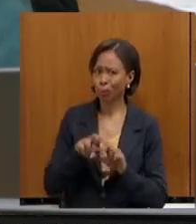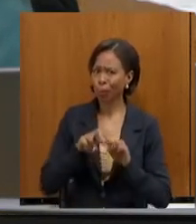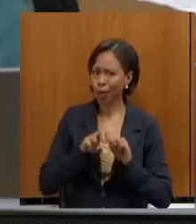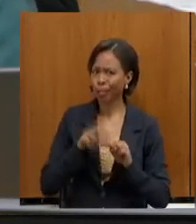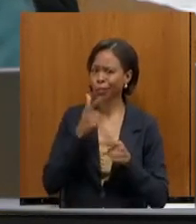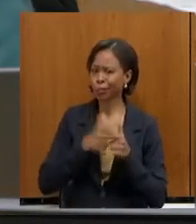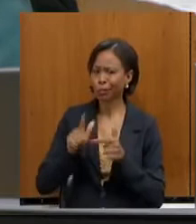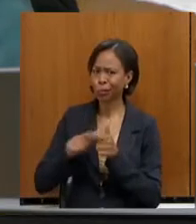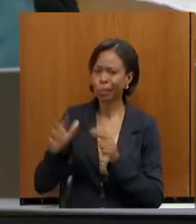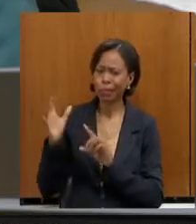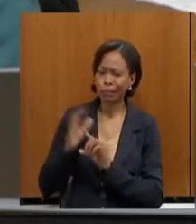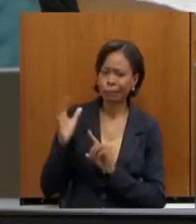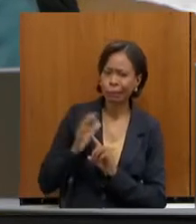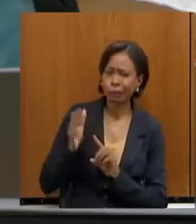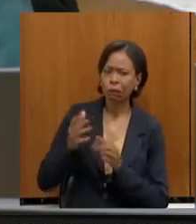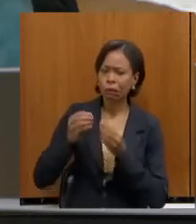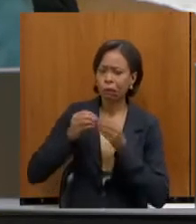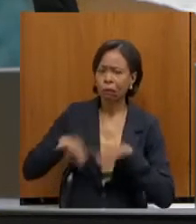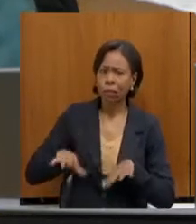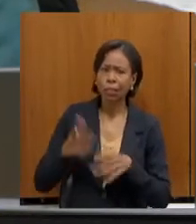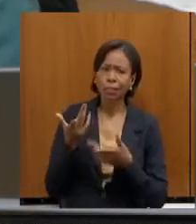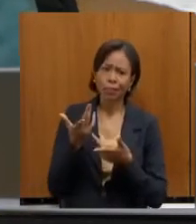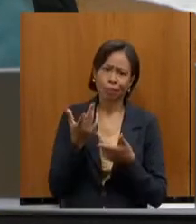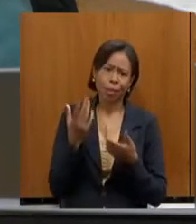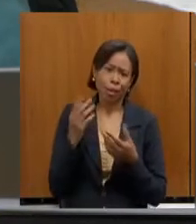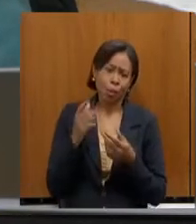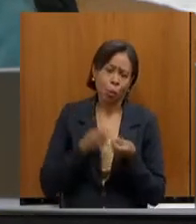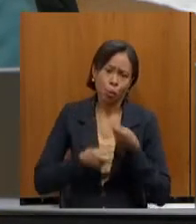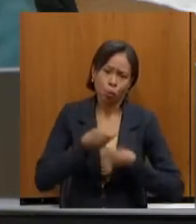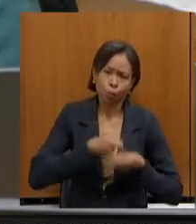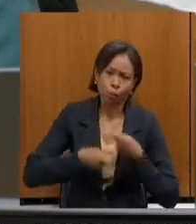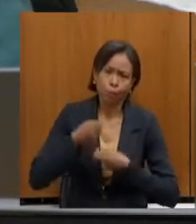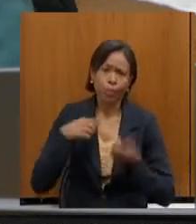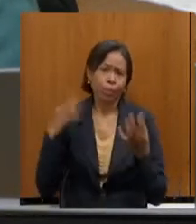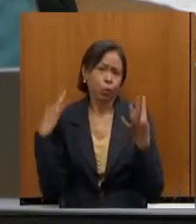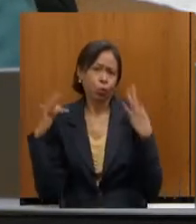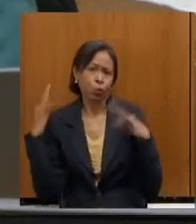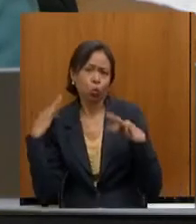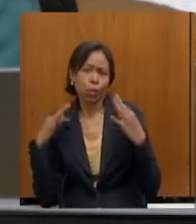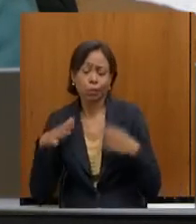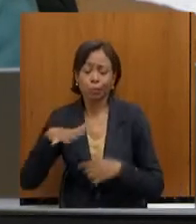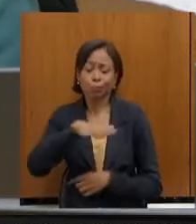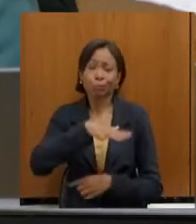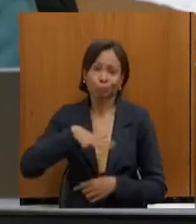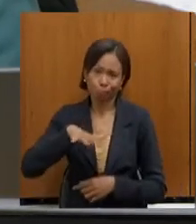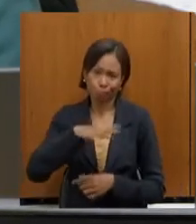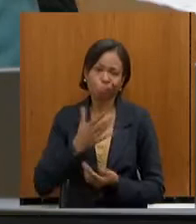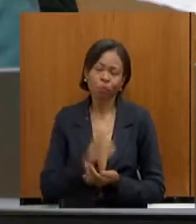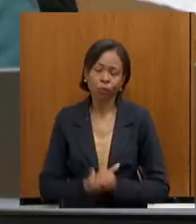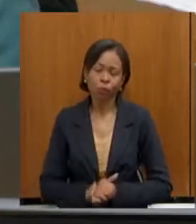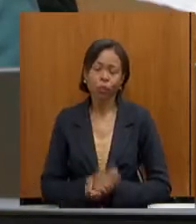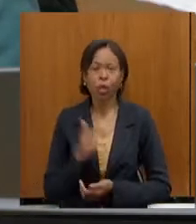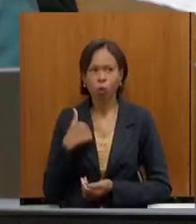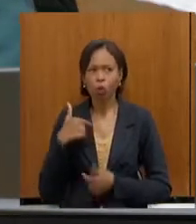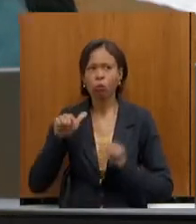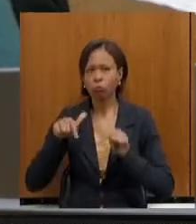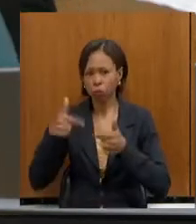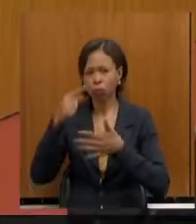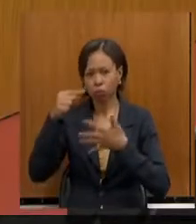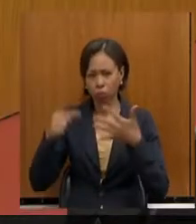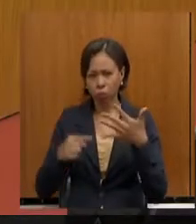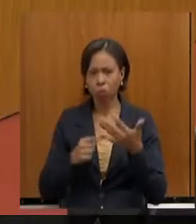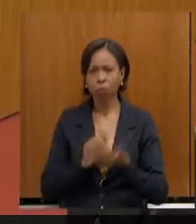é gerada a economia e ao turismo agricultura piscicultura naquela região Então essas são as ações que nós estamos